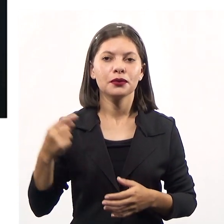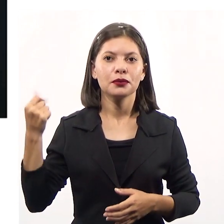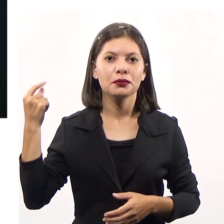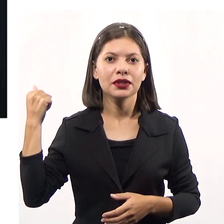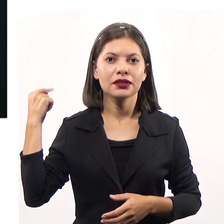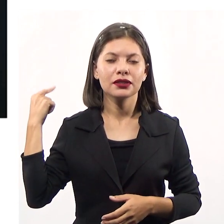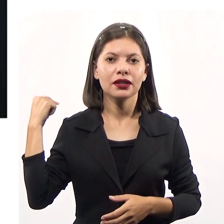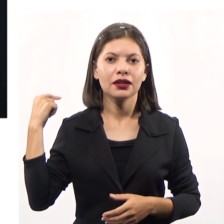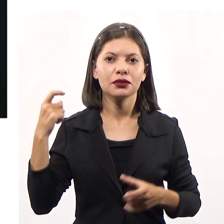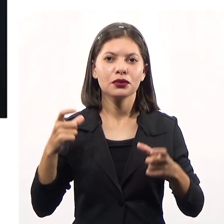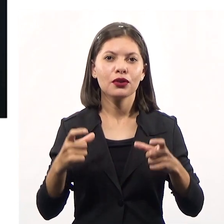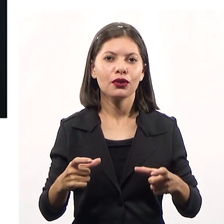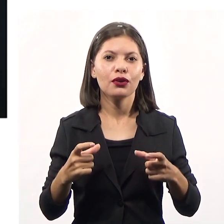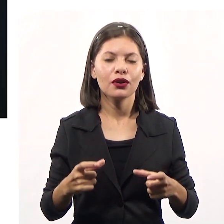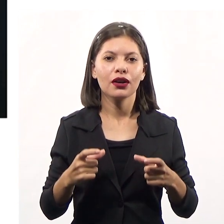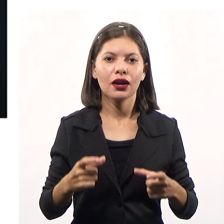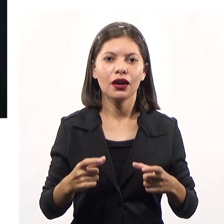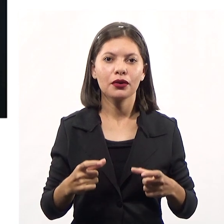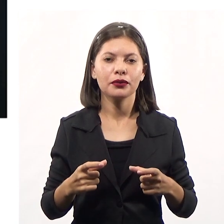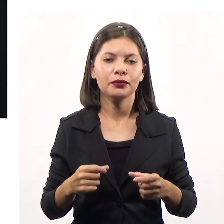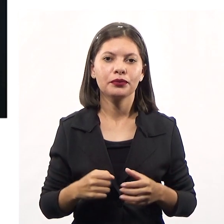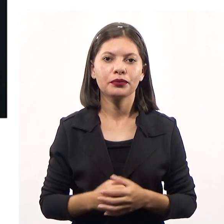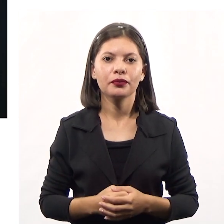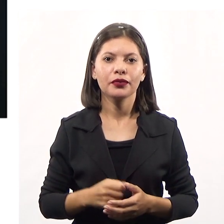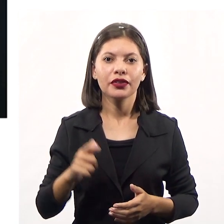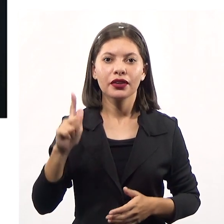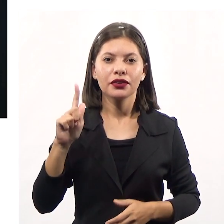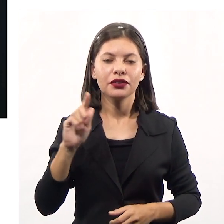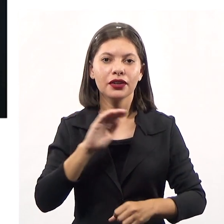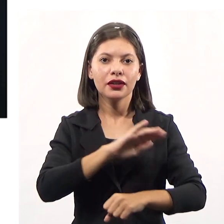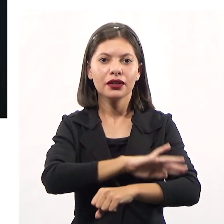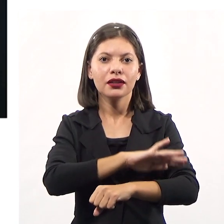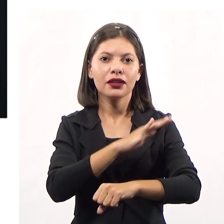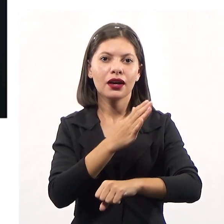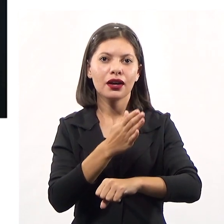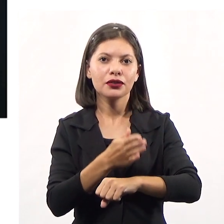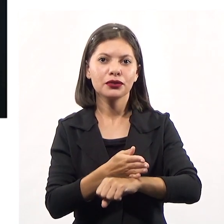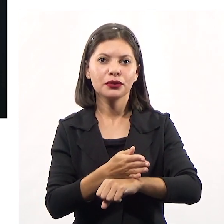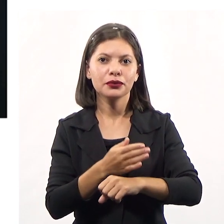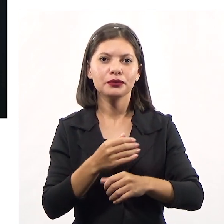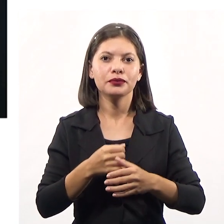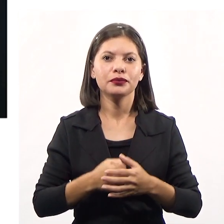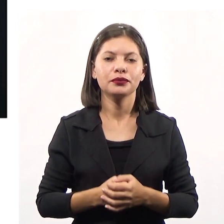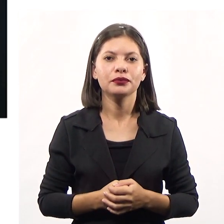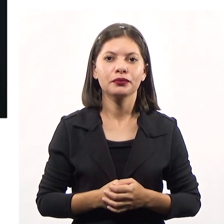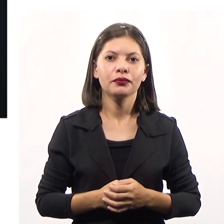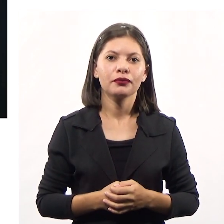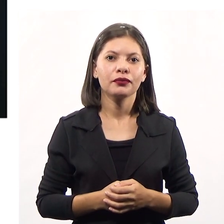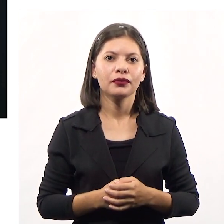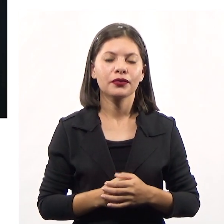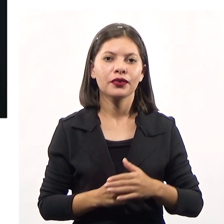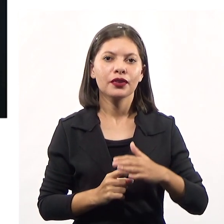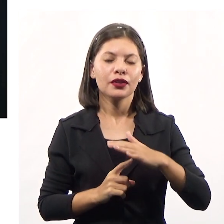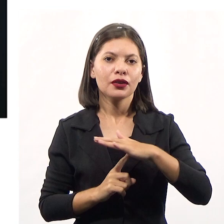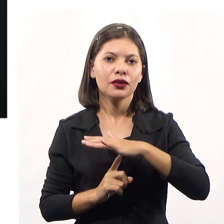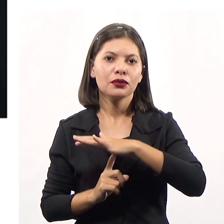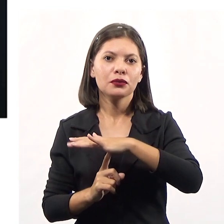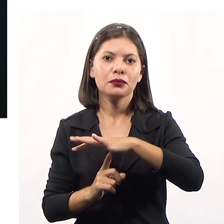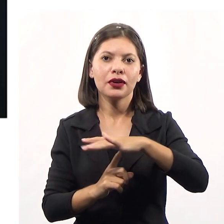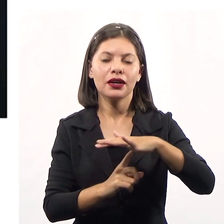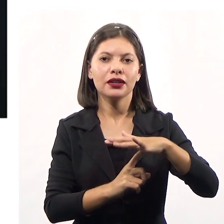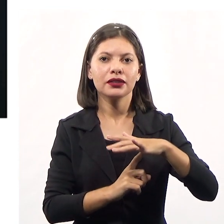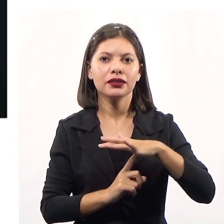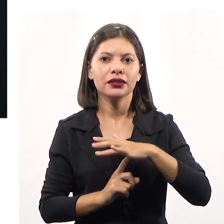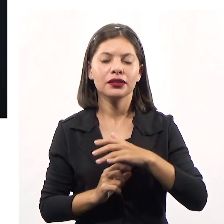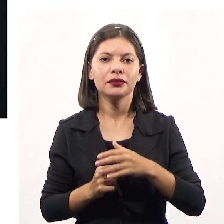o Liceu ele localizava-se num ginásio em Atenas, que ficava em um bosque, e esse bosque ele